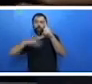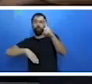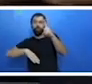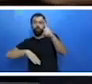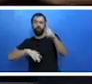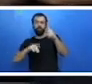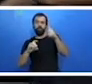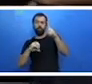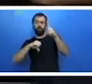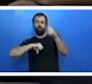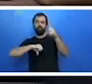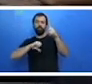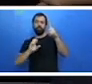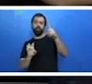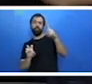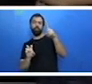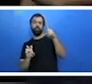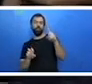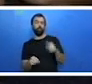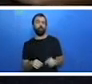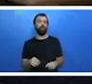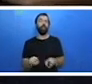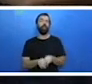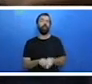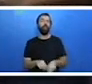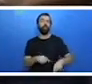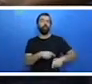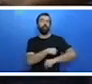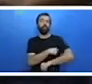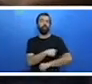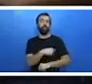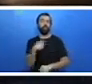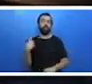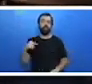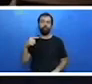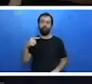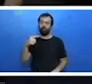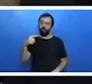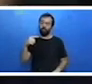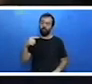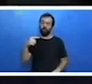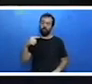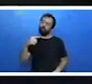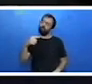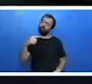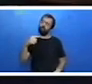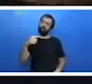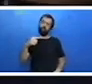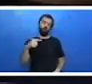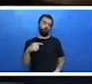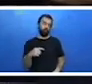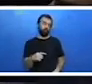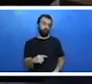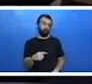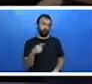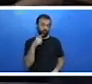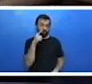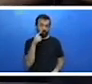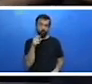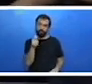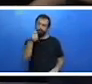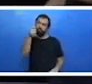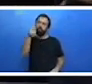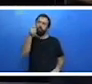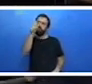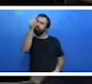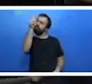lá o termômetro, que é essa situação que nós estamos vivendo agora diante da pandemia, quando a gente chega em algum lugar. Olha lá,